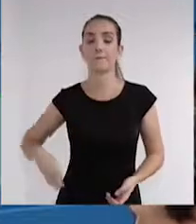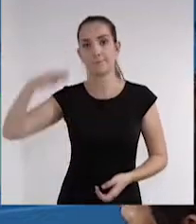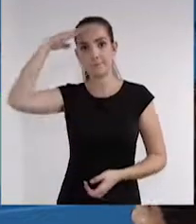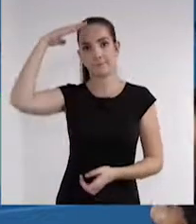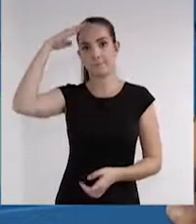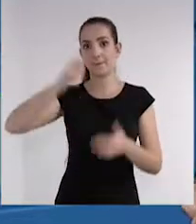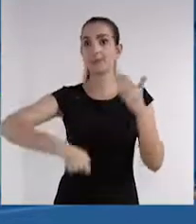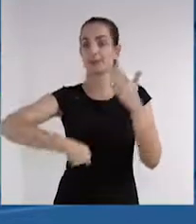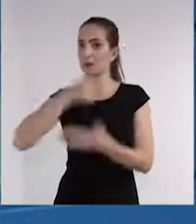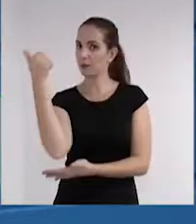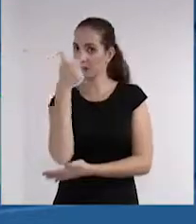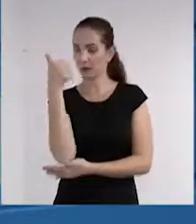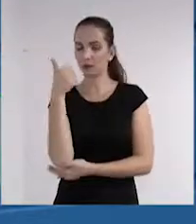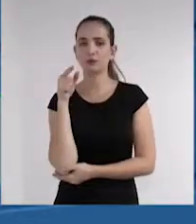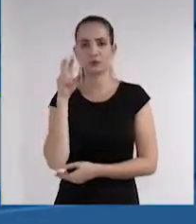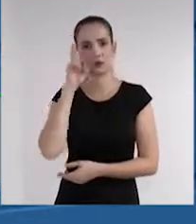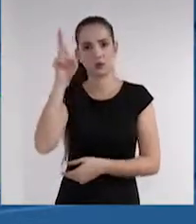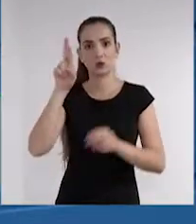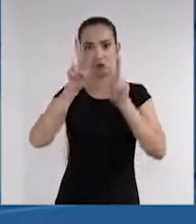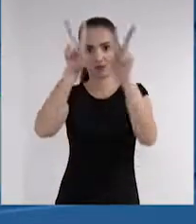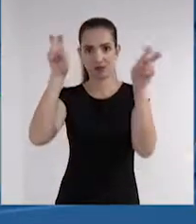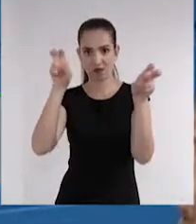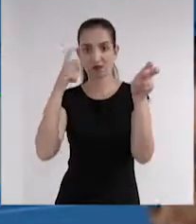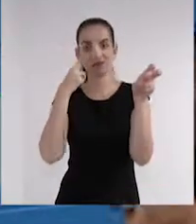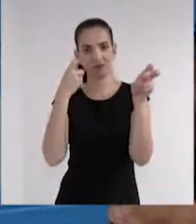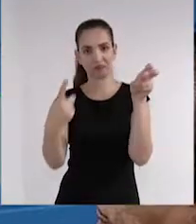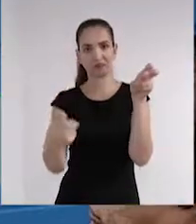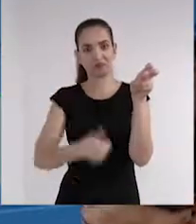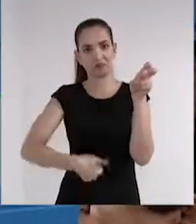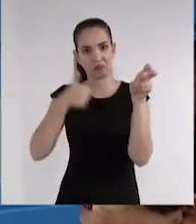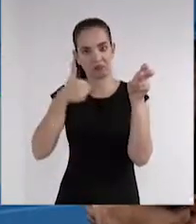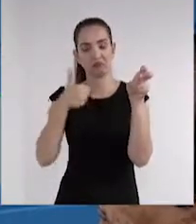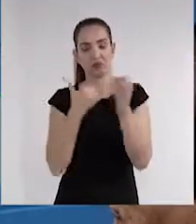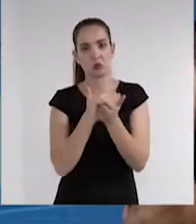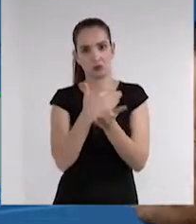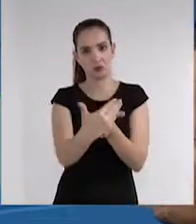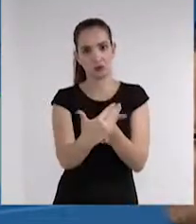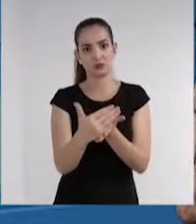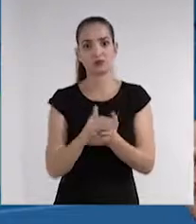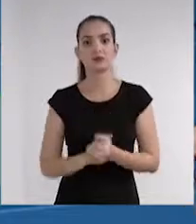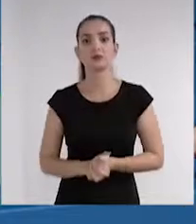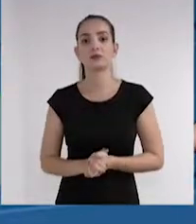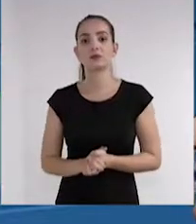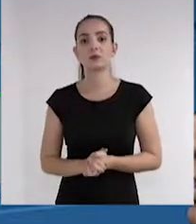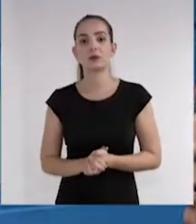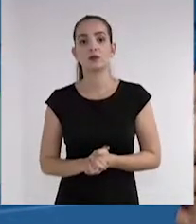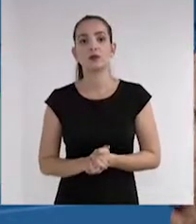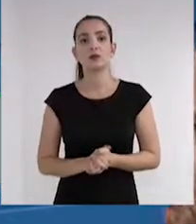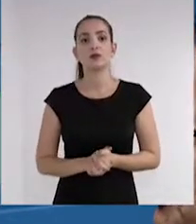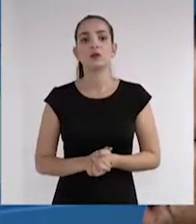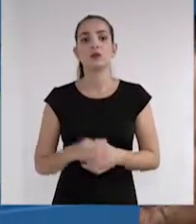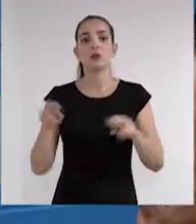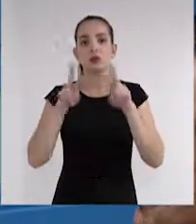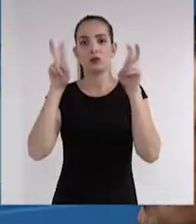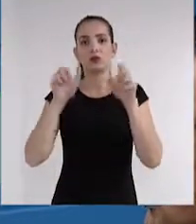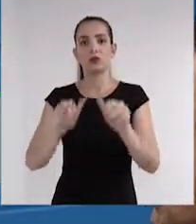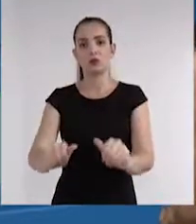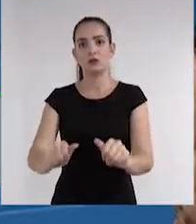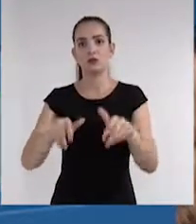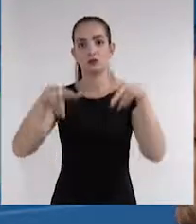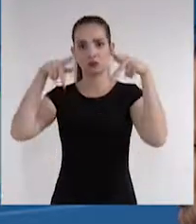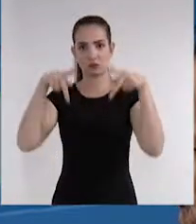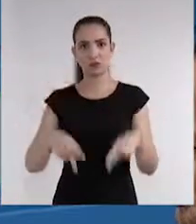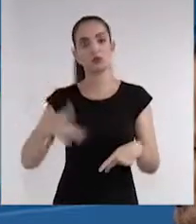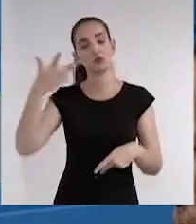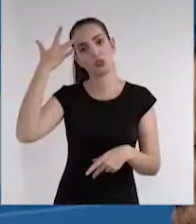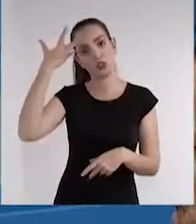primeiro que o senhor iniciou um tema interessante, né, bastante interessante, não que esse não seja, falando sobre a audiência pública de hoje,